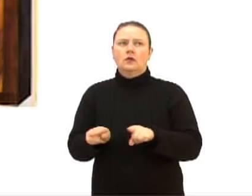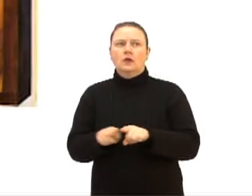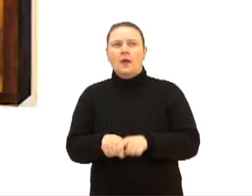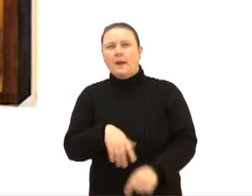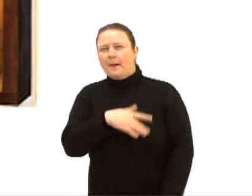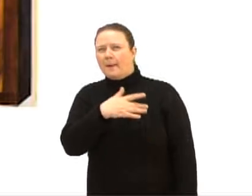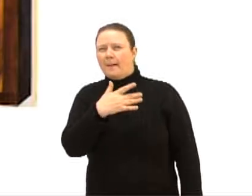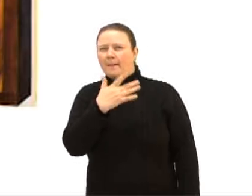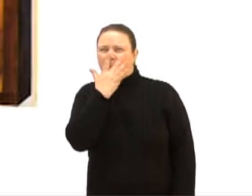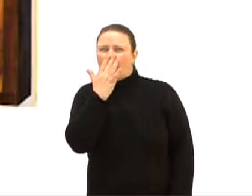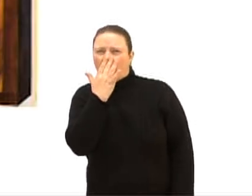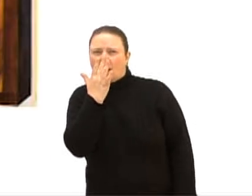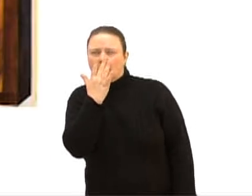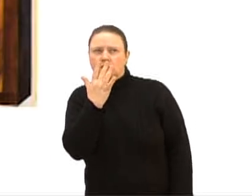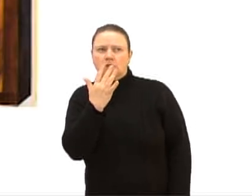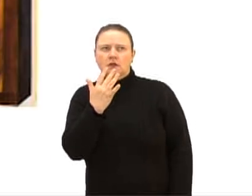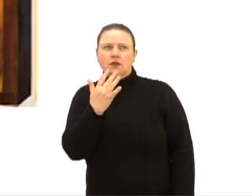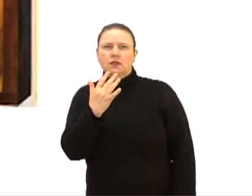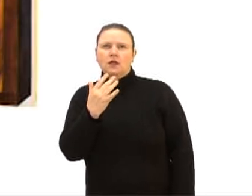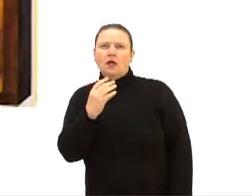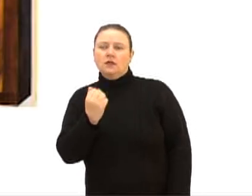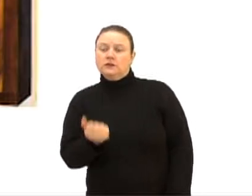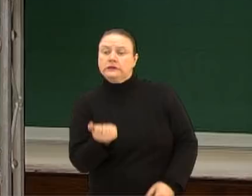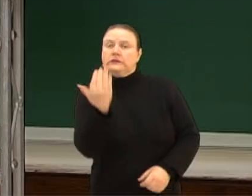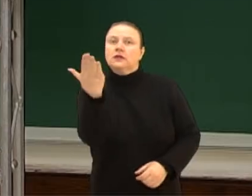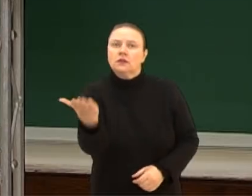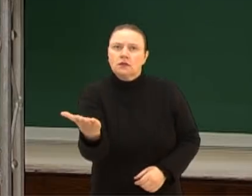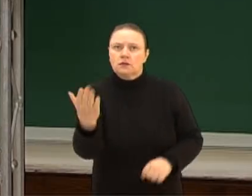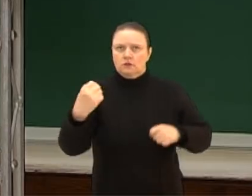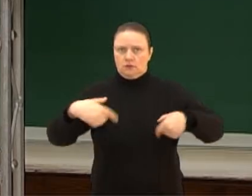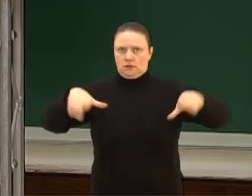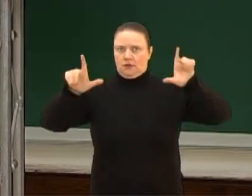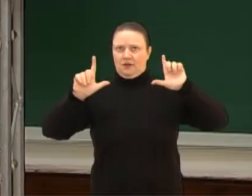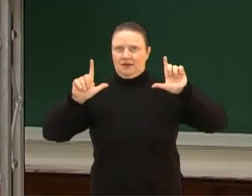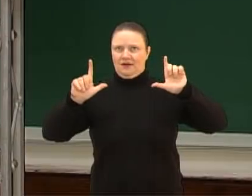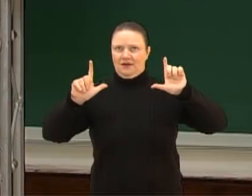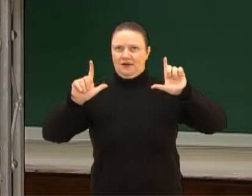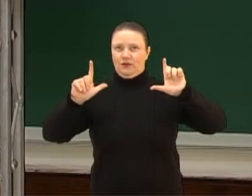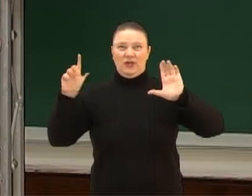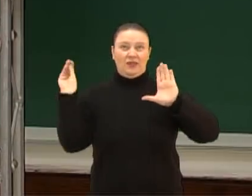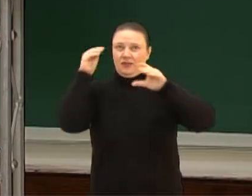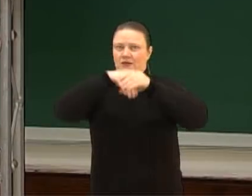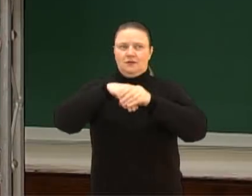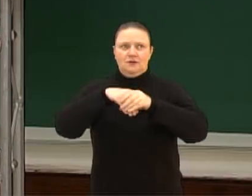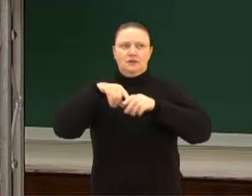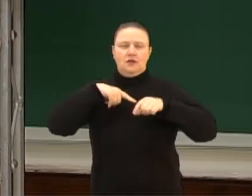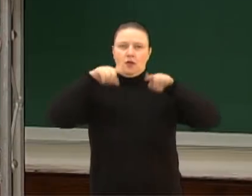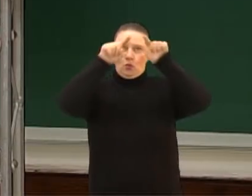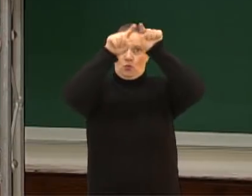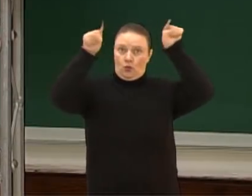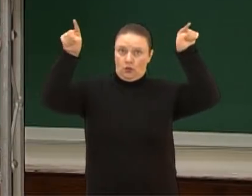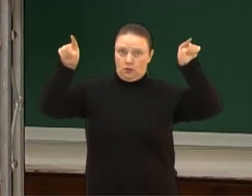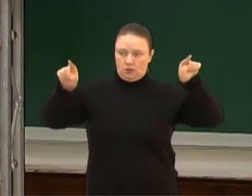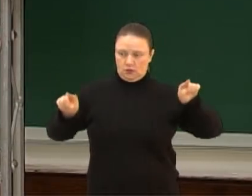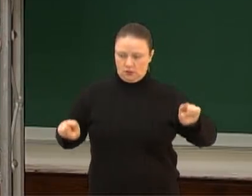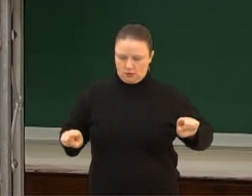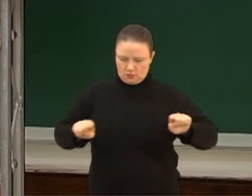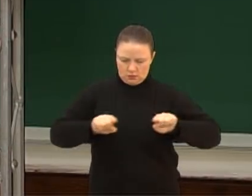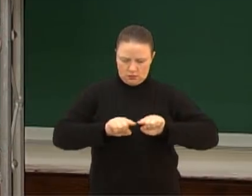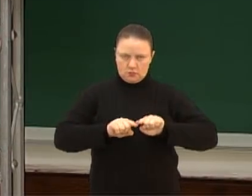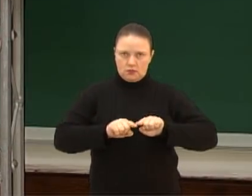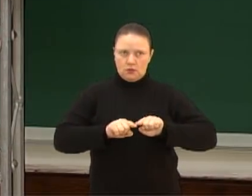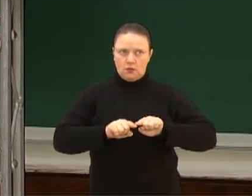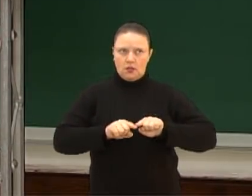para fora, né, da tela aqui, ó. Olha que interessante, né? Então, temos uma moldura, uma espécie de moldura, e